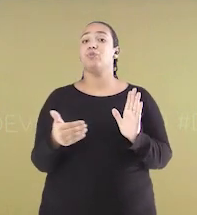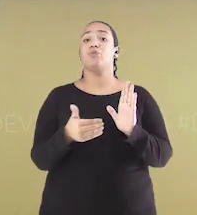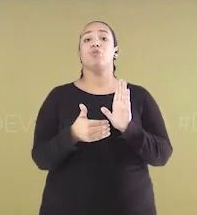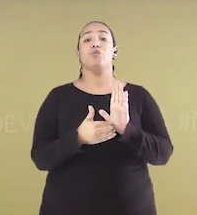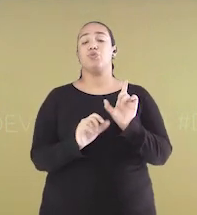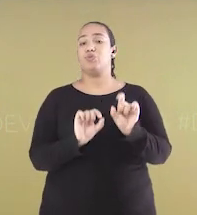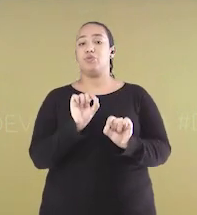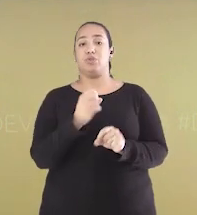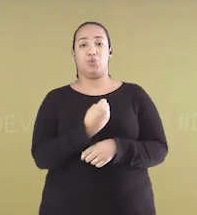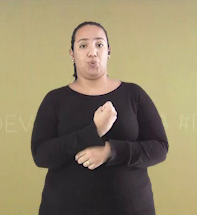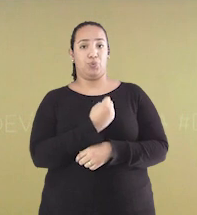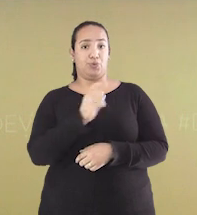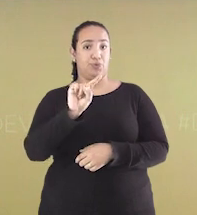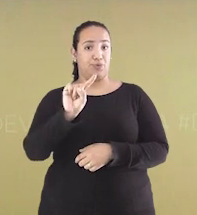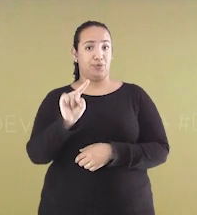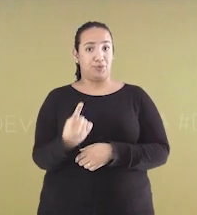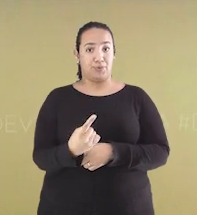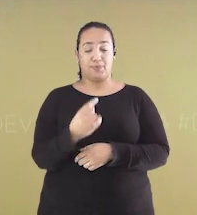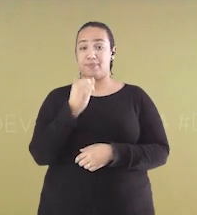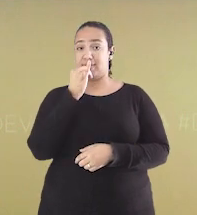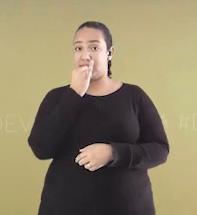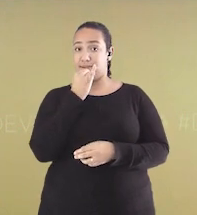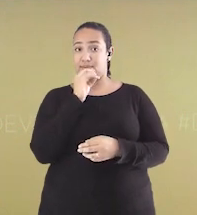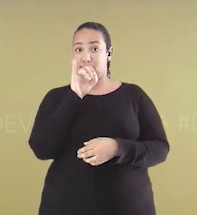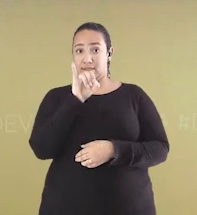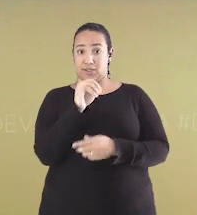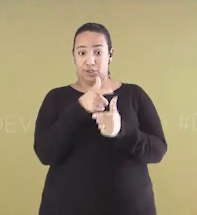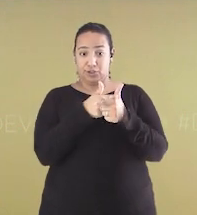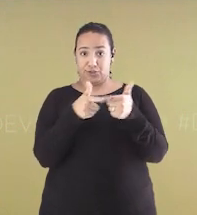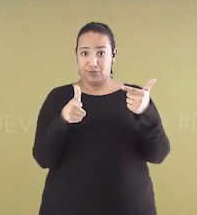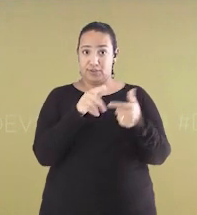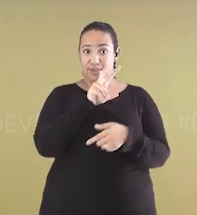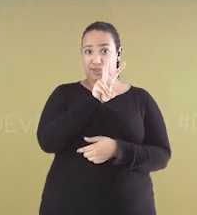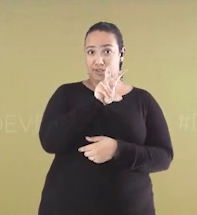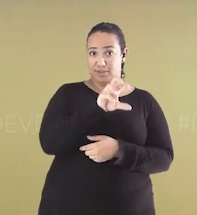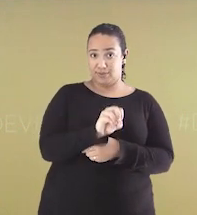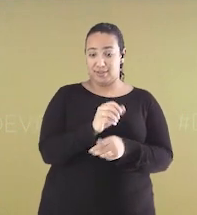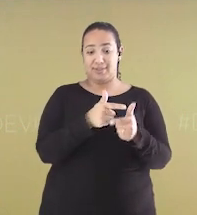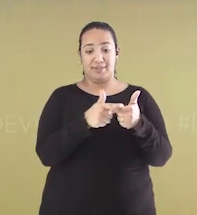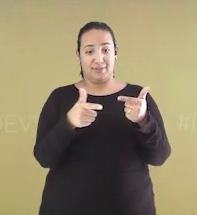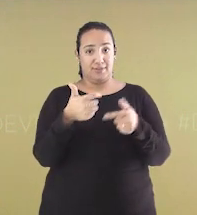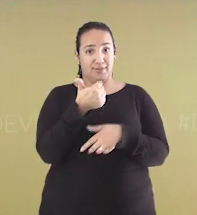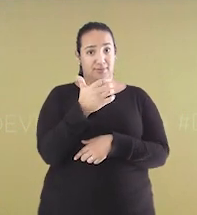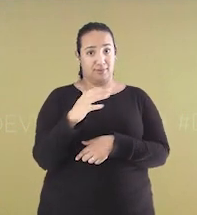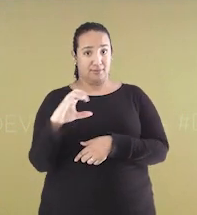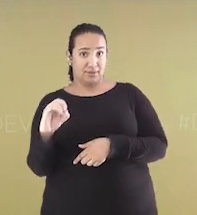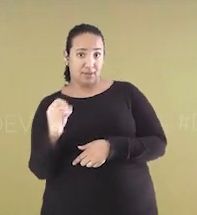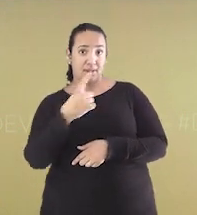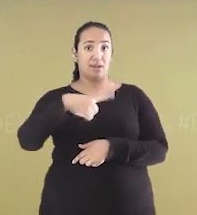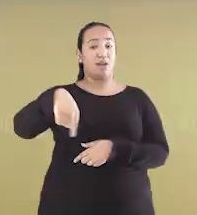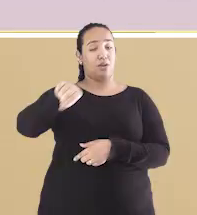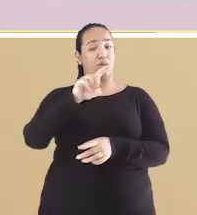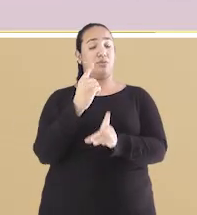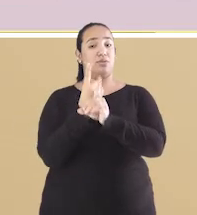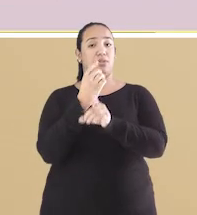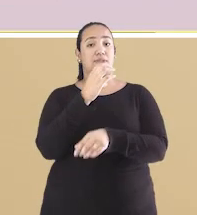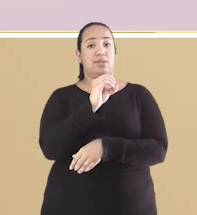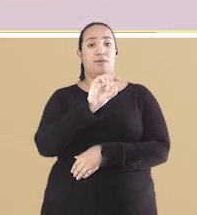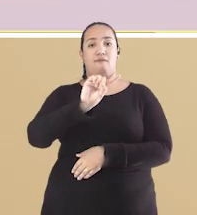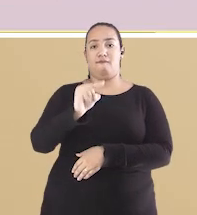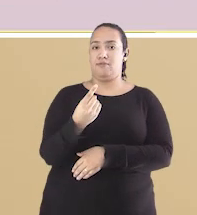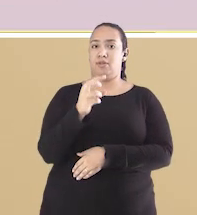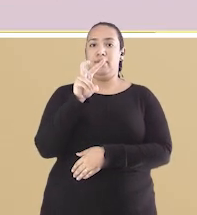que encontramos se dividimos o 50 pelo 100 e vamos encontrar o 0,50.